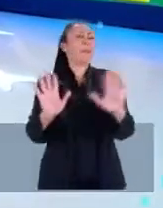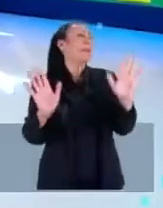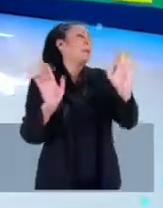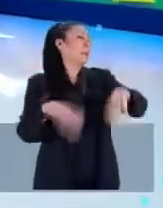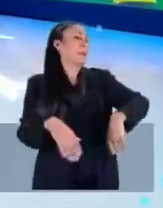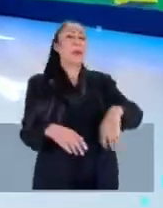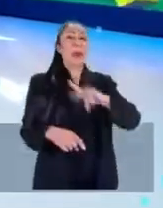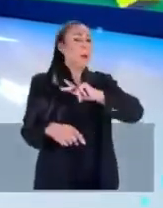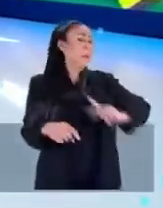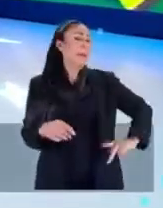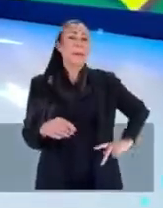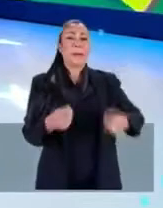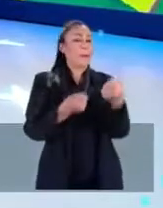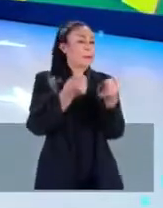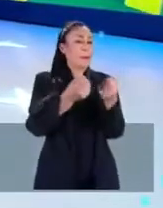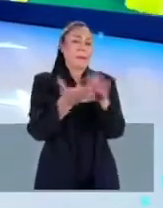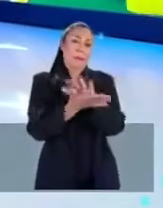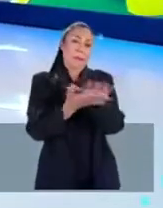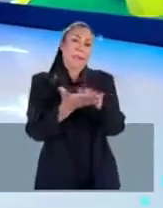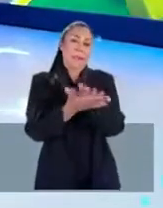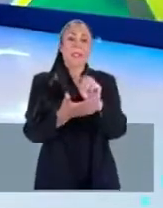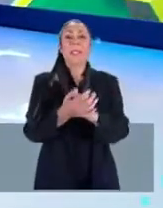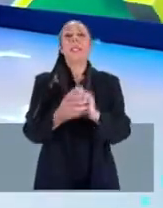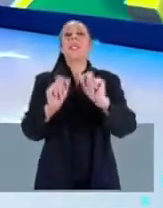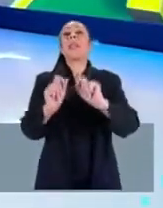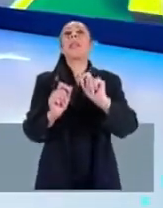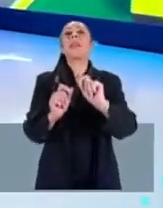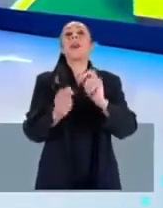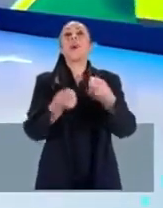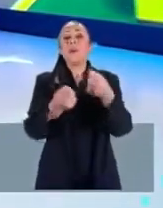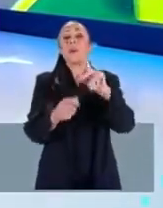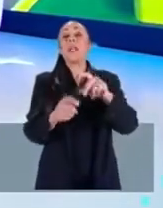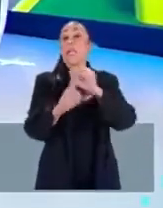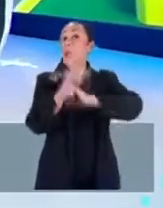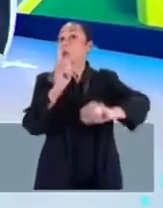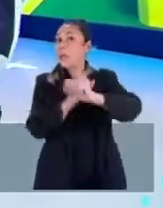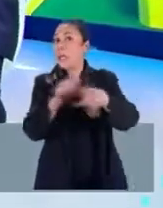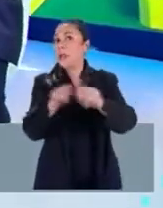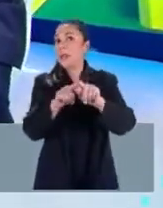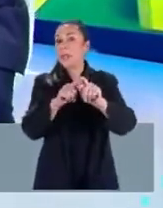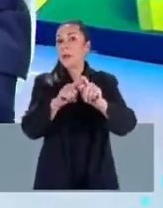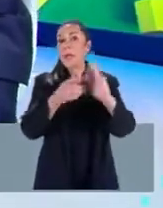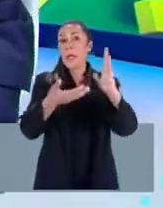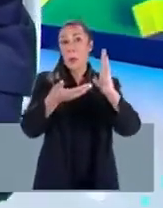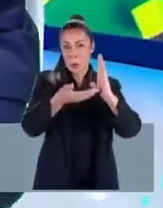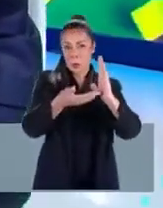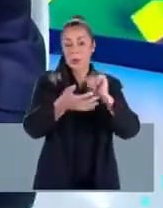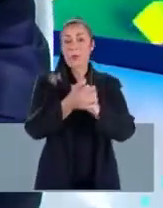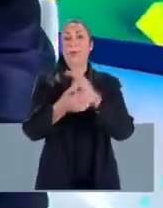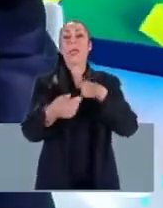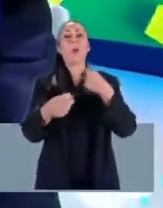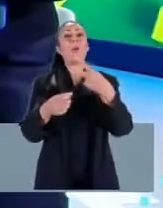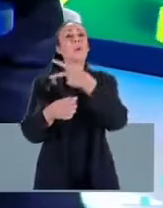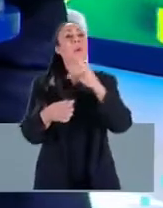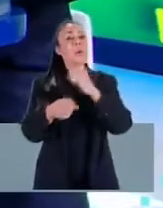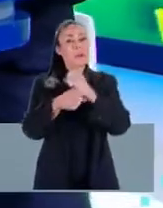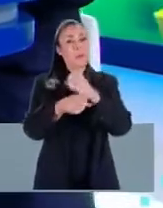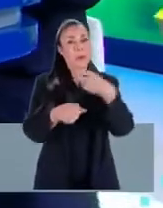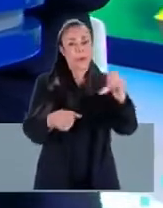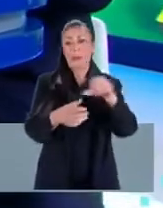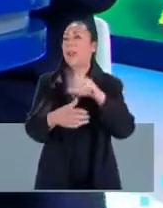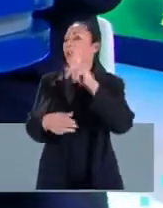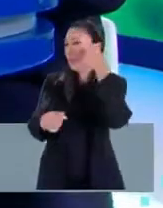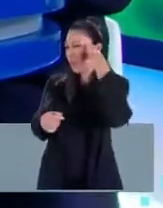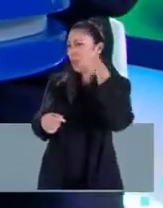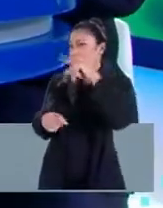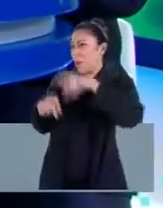que regula. Que regula o Congresso Nacional e a sociedade. Quando eu era presidente em 2009, nós fizemos... Já pensou você